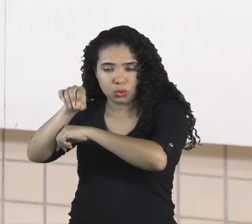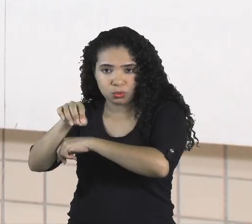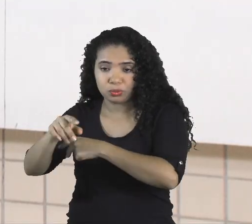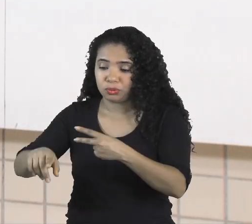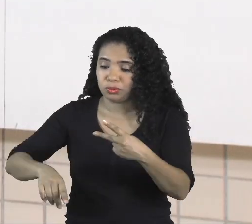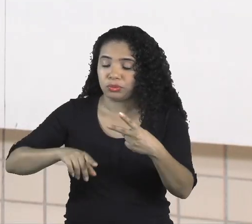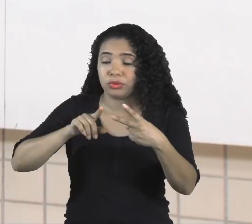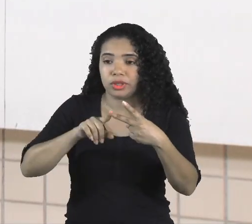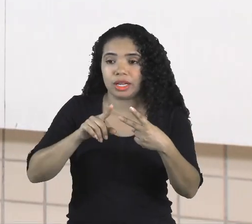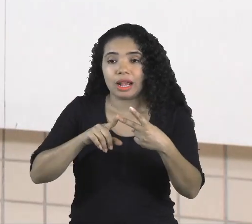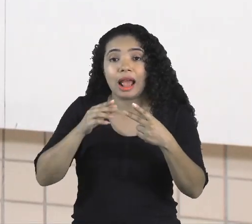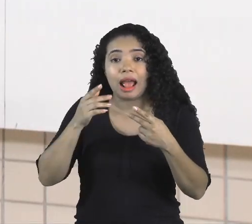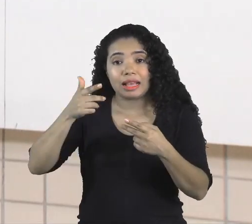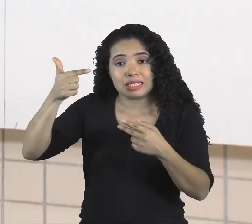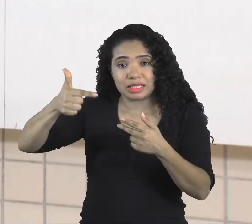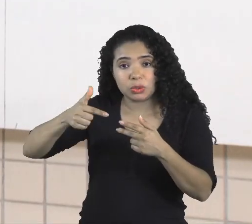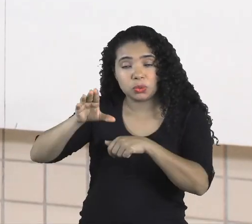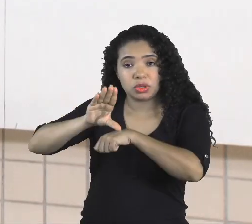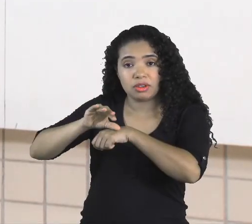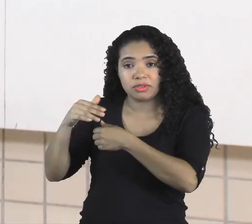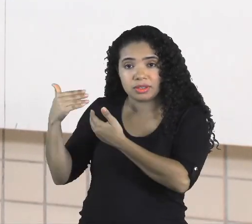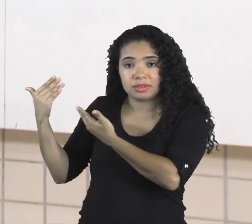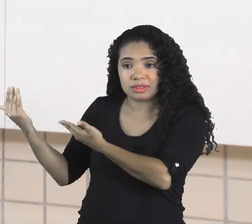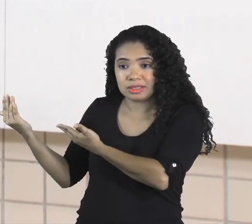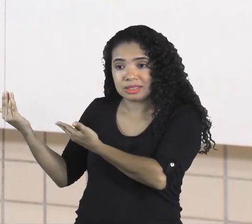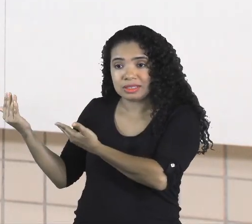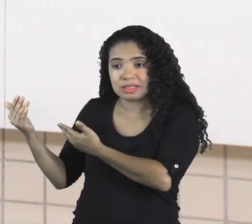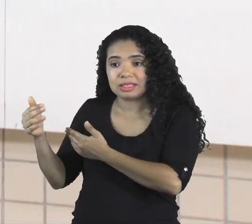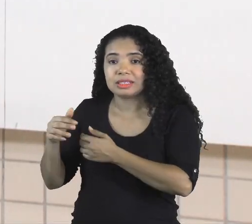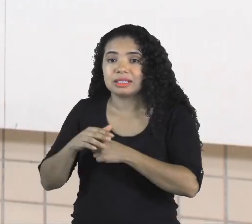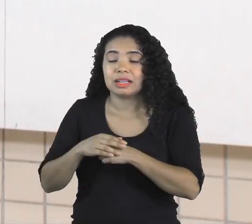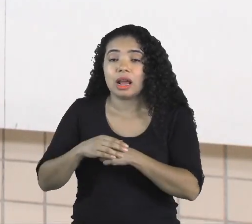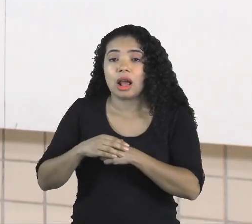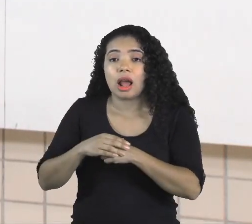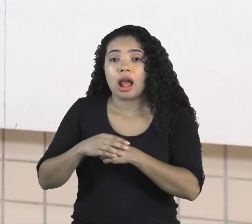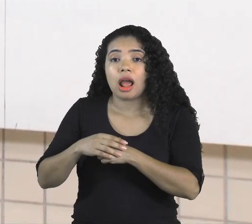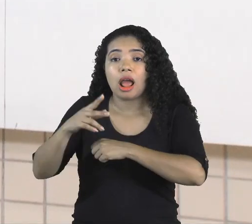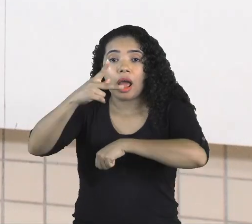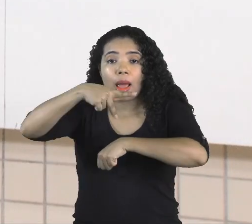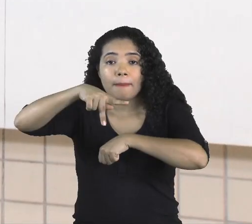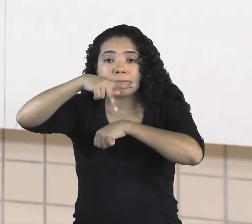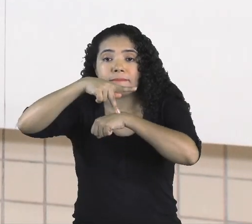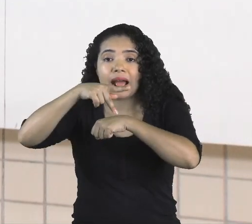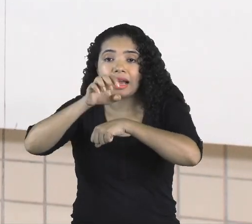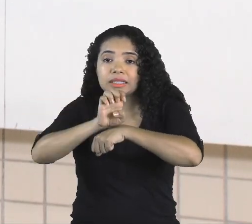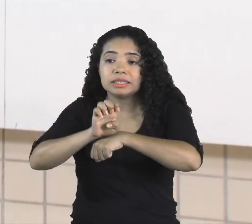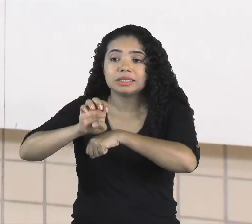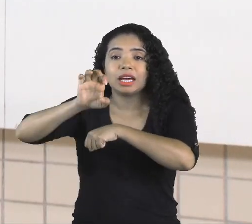ao lado, é o Parque Estadual do Cantão.